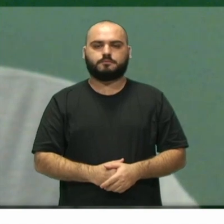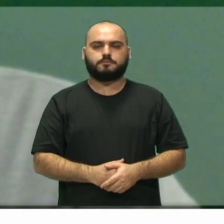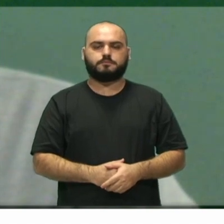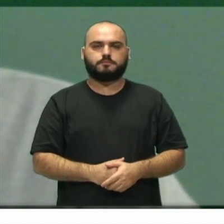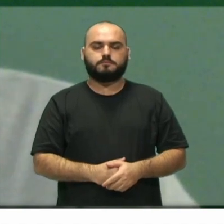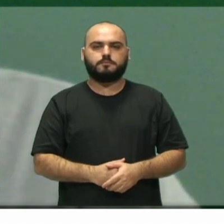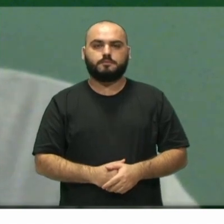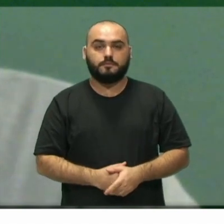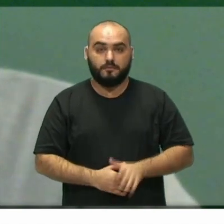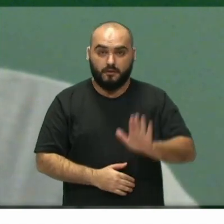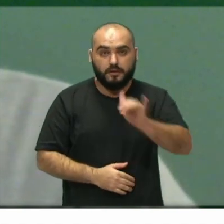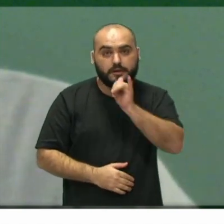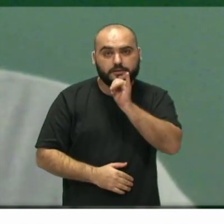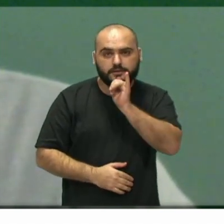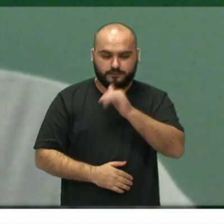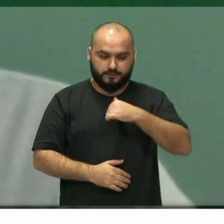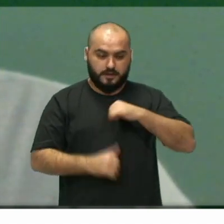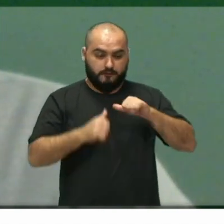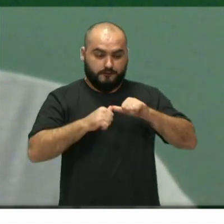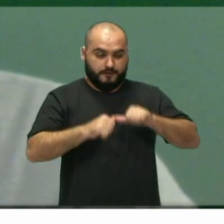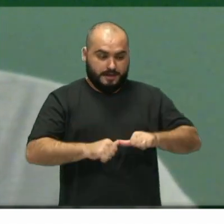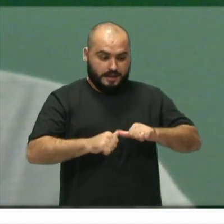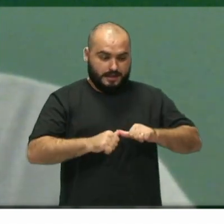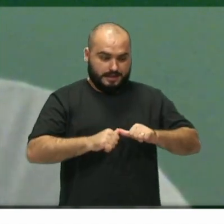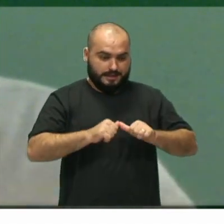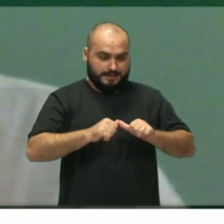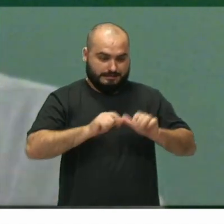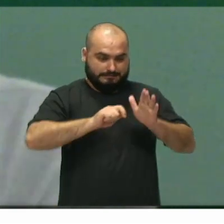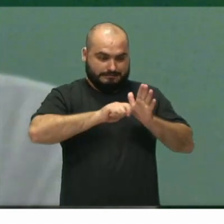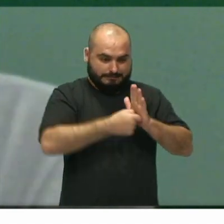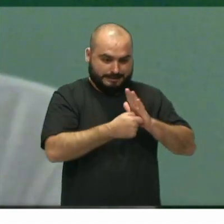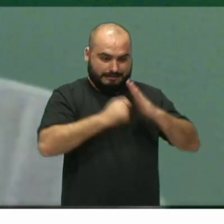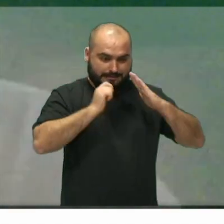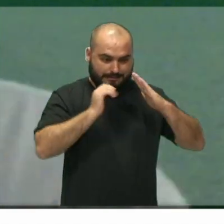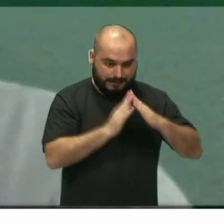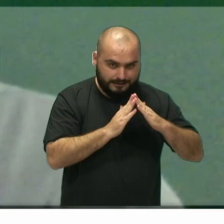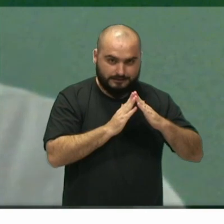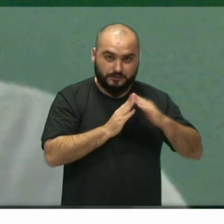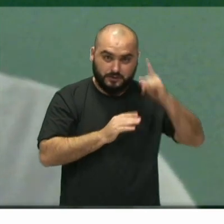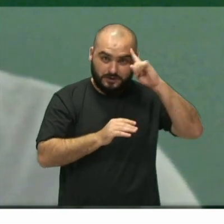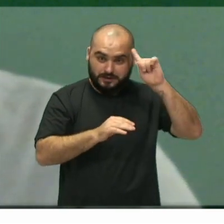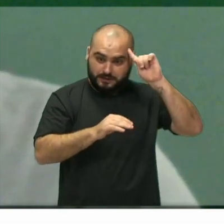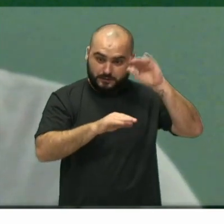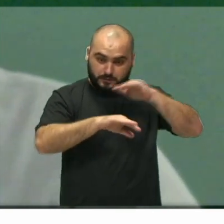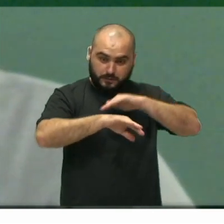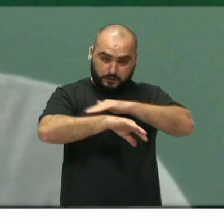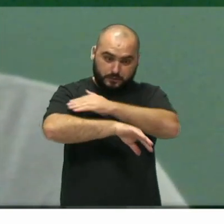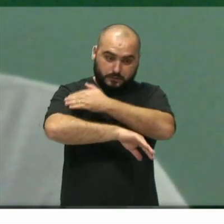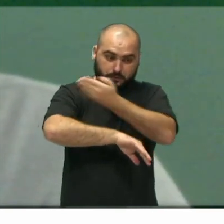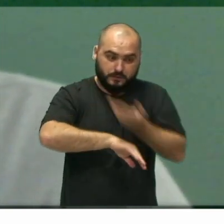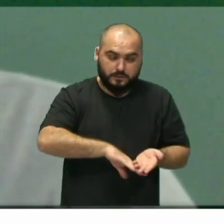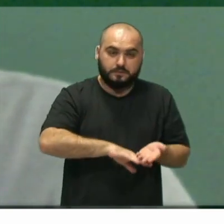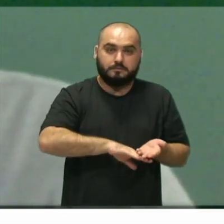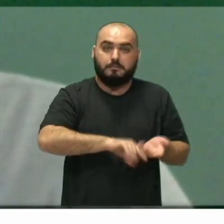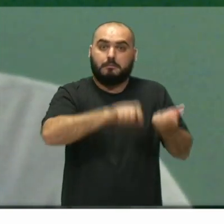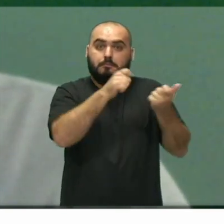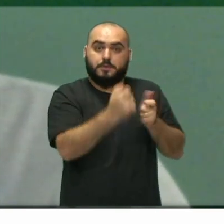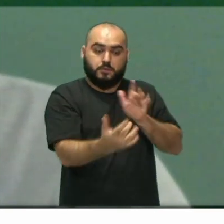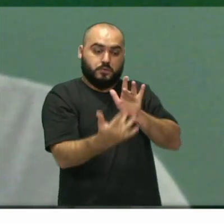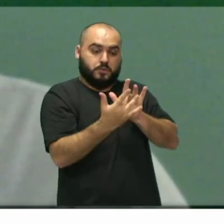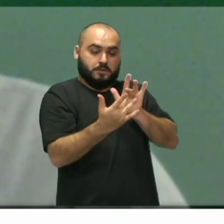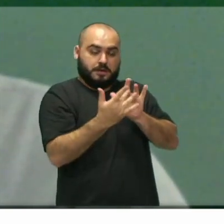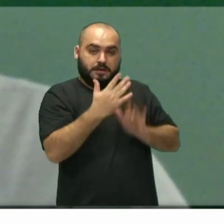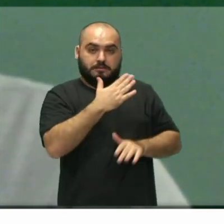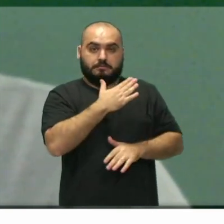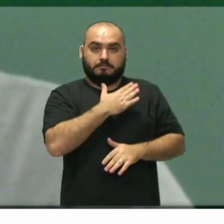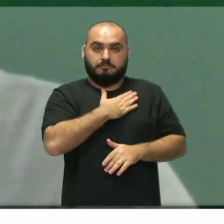o fato de eu ficar preso em casa o tempo inteiro, né, isso me obriga a ter contato comigo mesmo, né? E aí eu começo